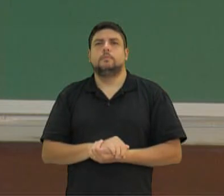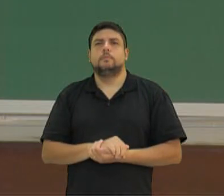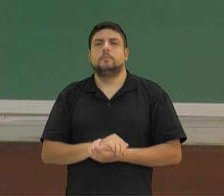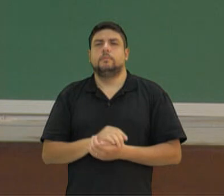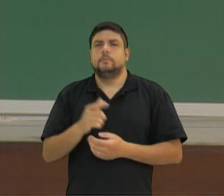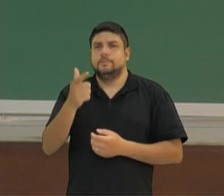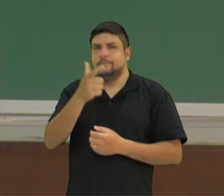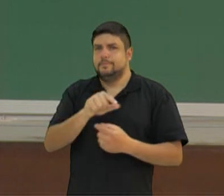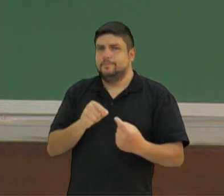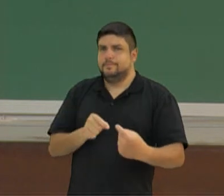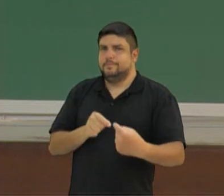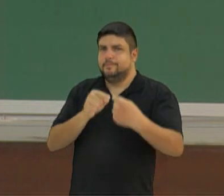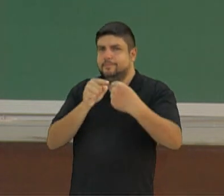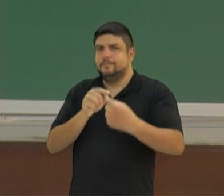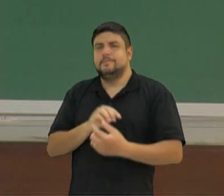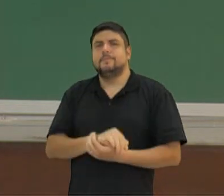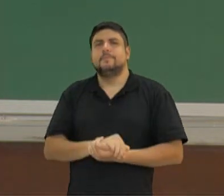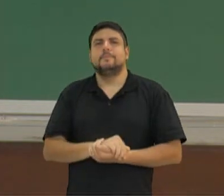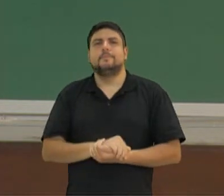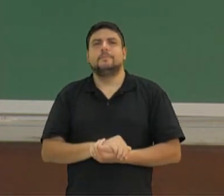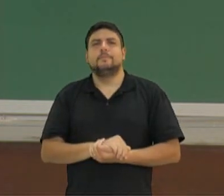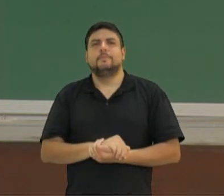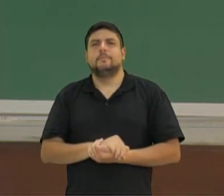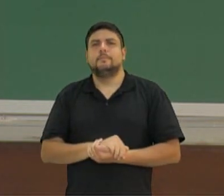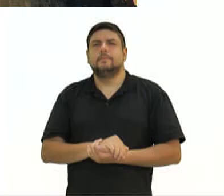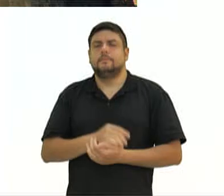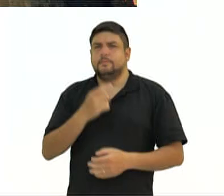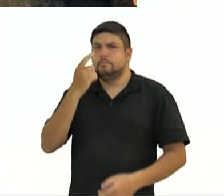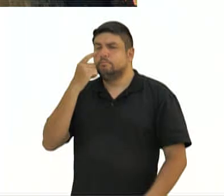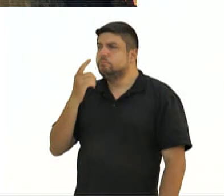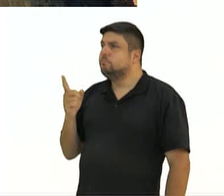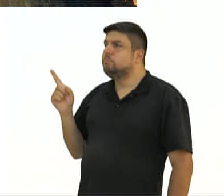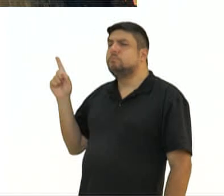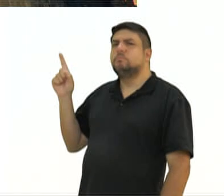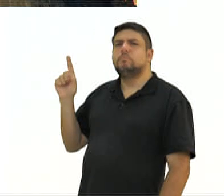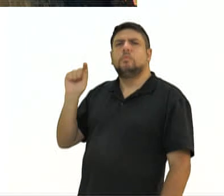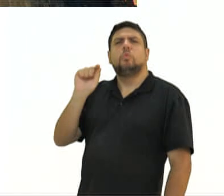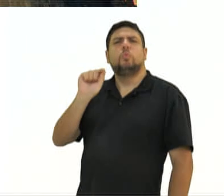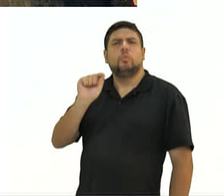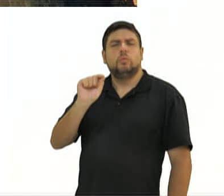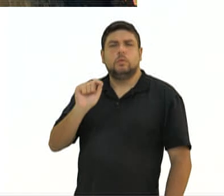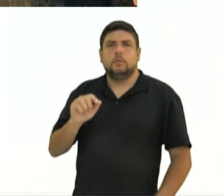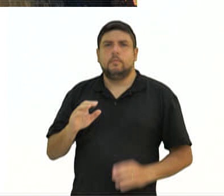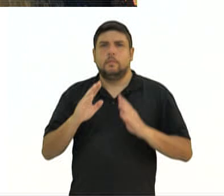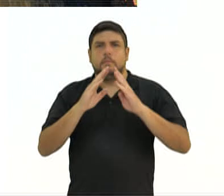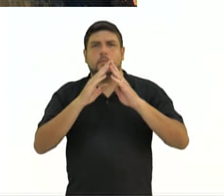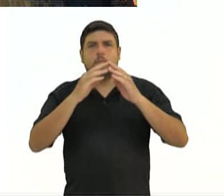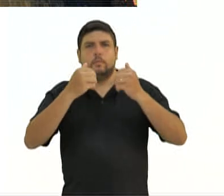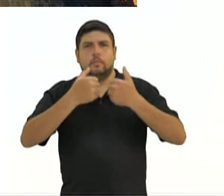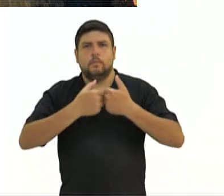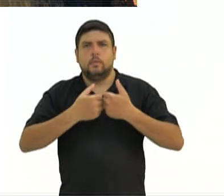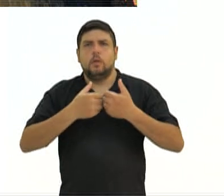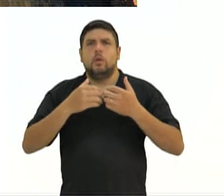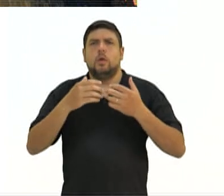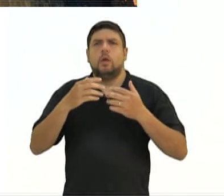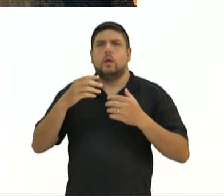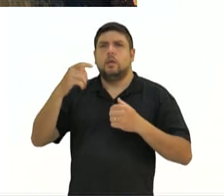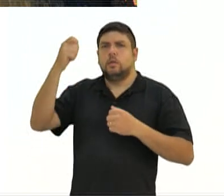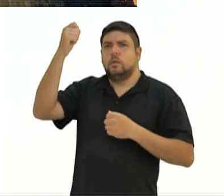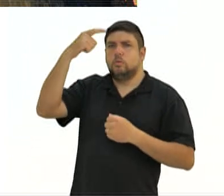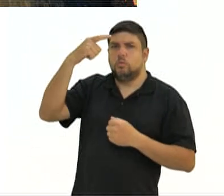a um quiz? A figura ao lado representa Templo da Lua, Porta do